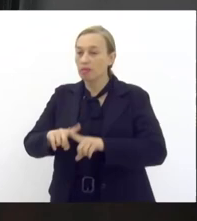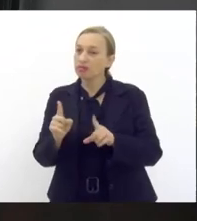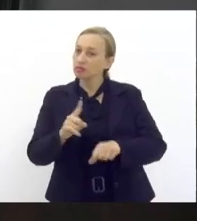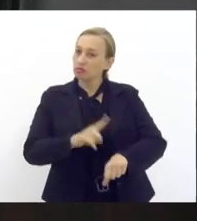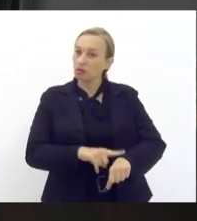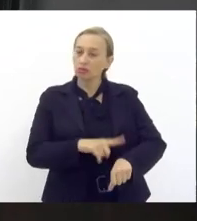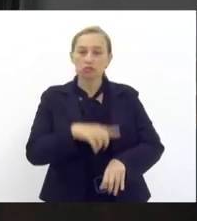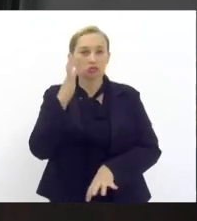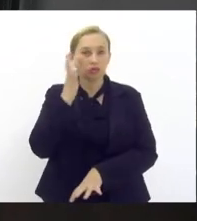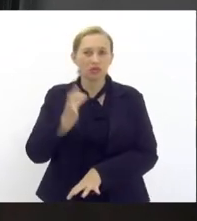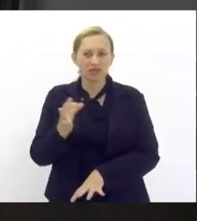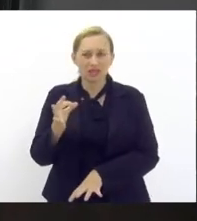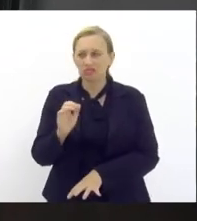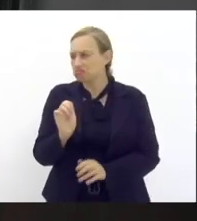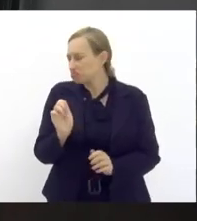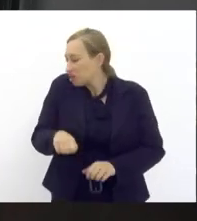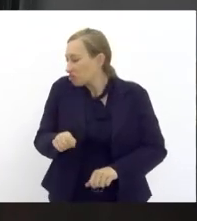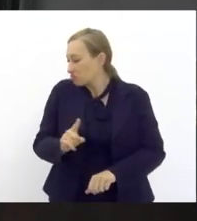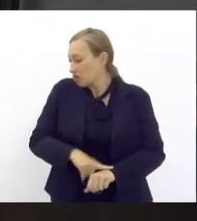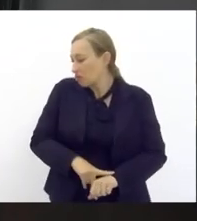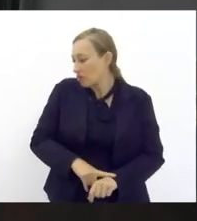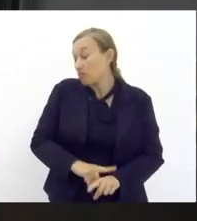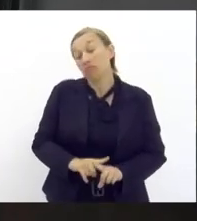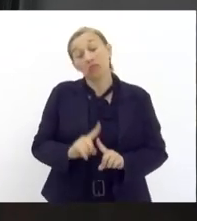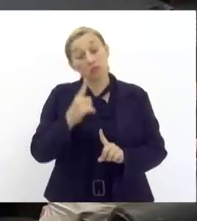não sei se ainda cabe, não sei, vamos...